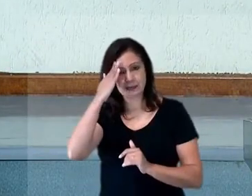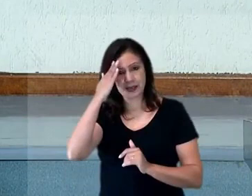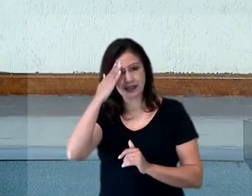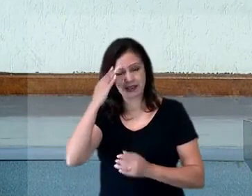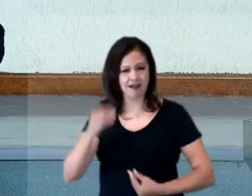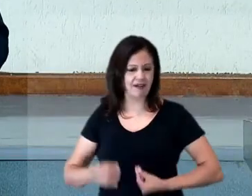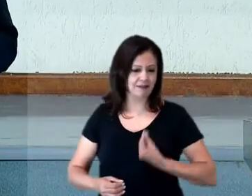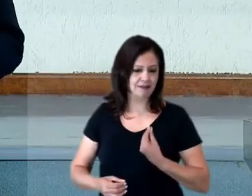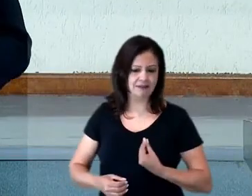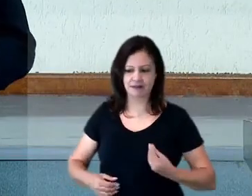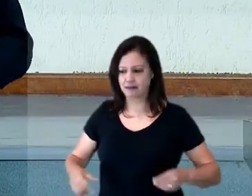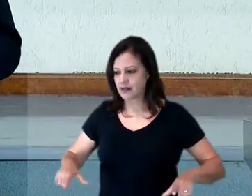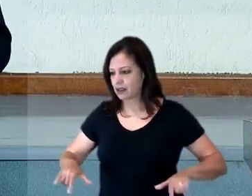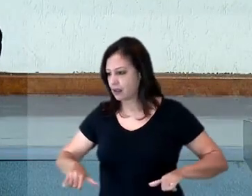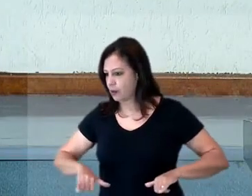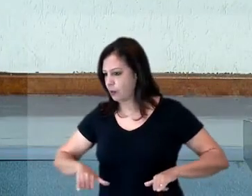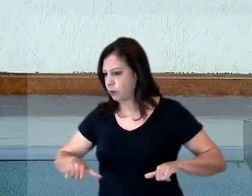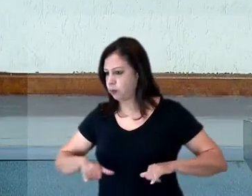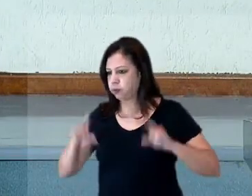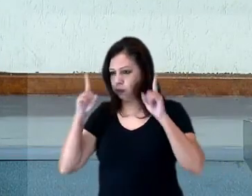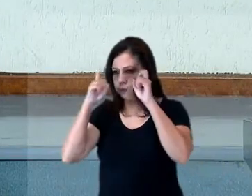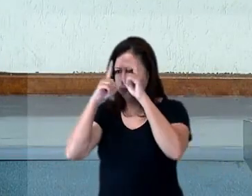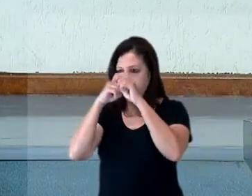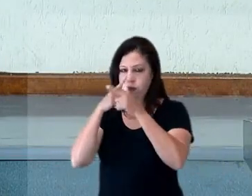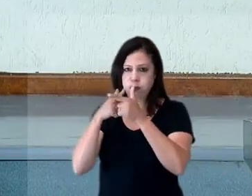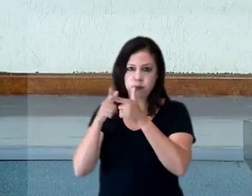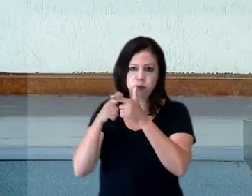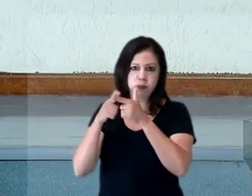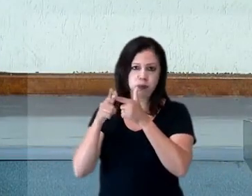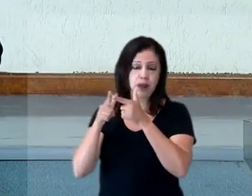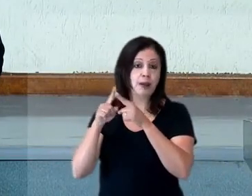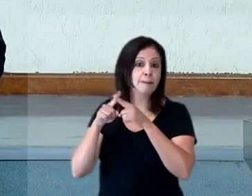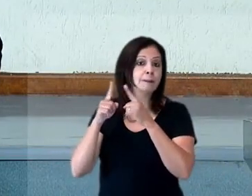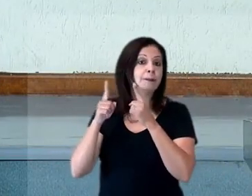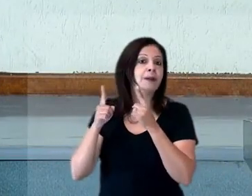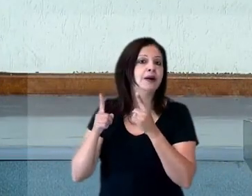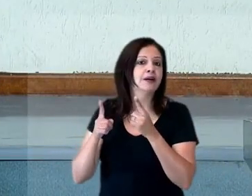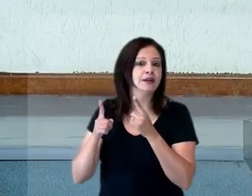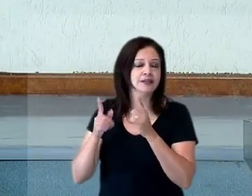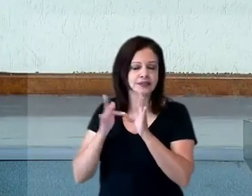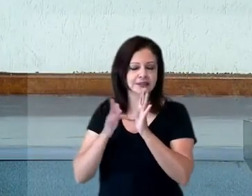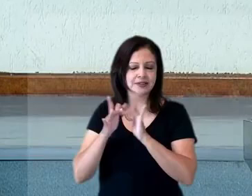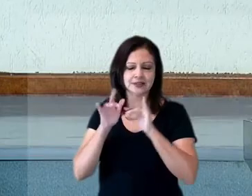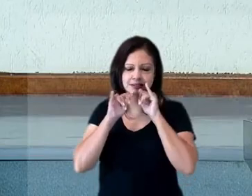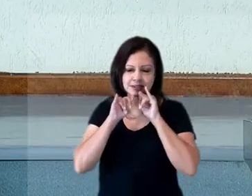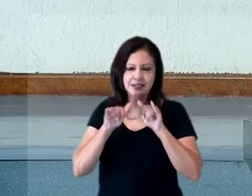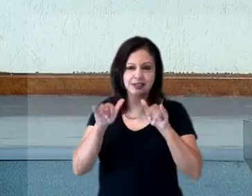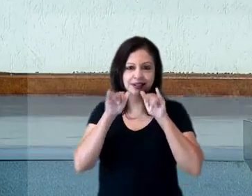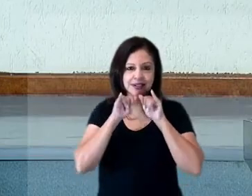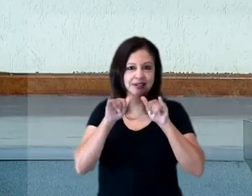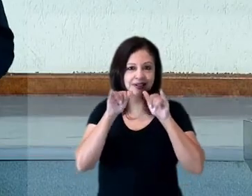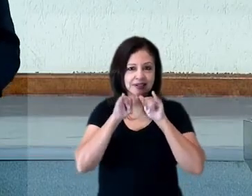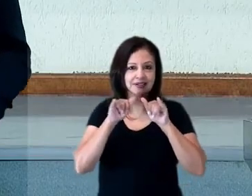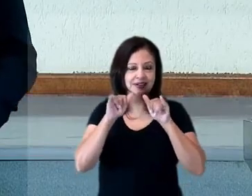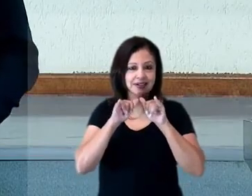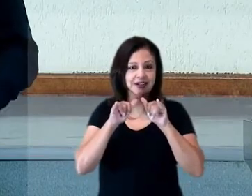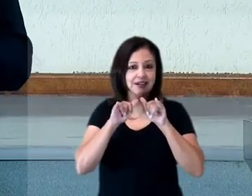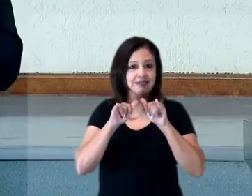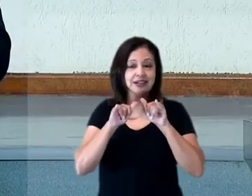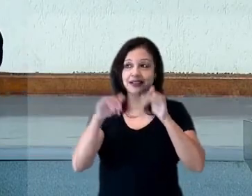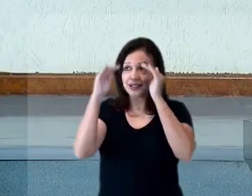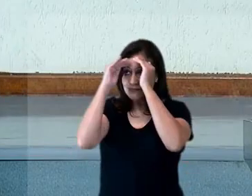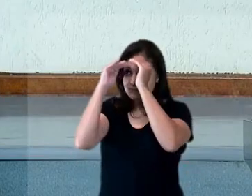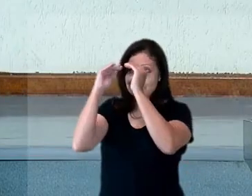situações difíceis, adversas, mas mesmo assim ele já declarava que chegaria ao objetivo final,